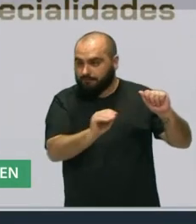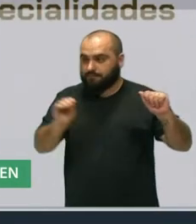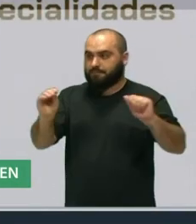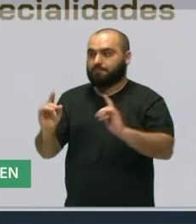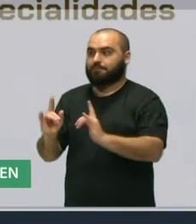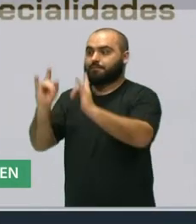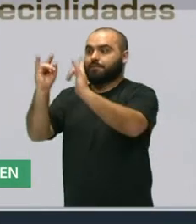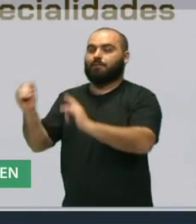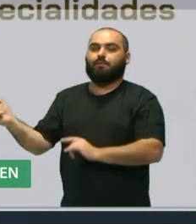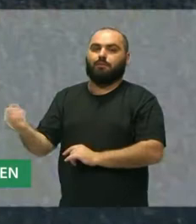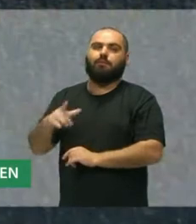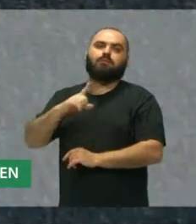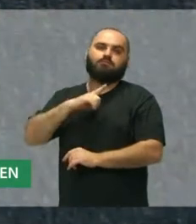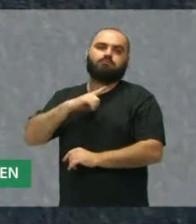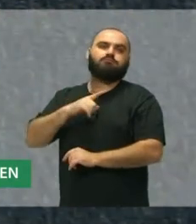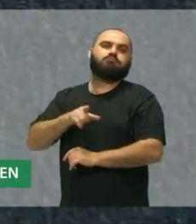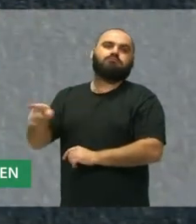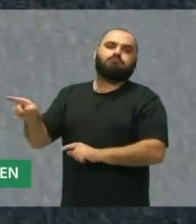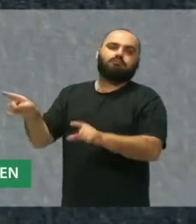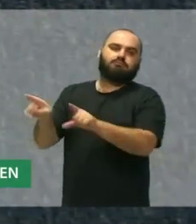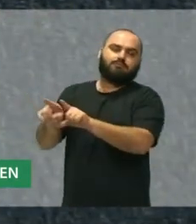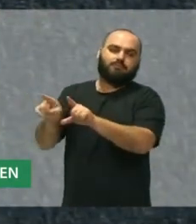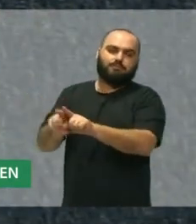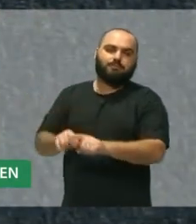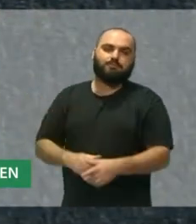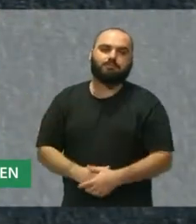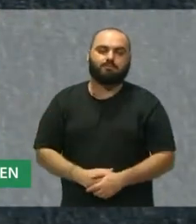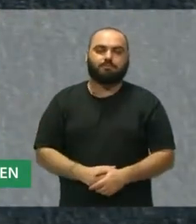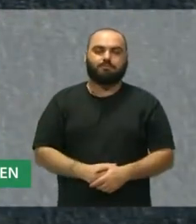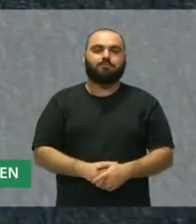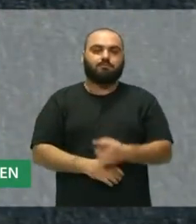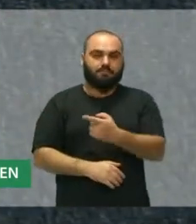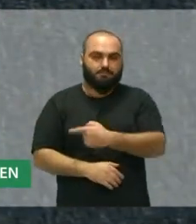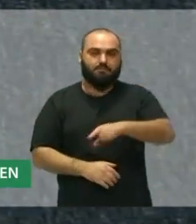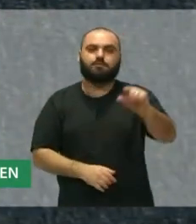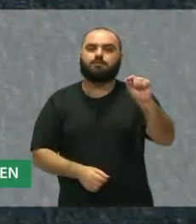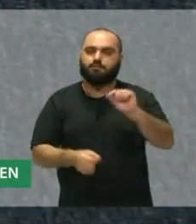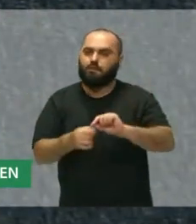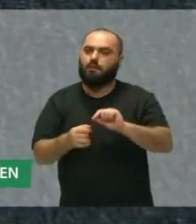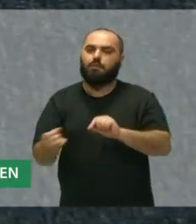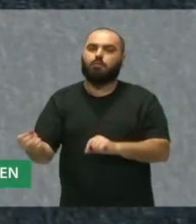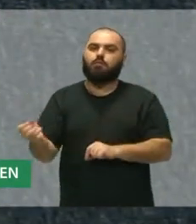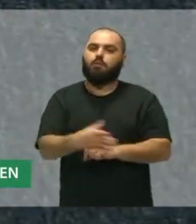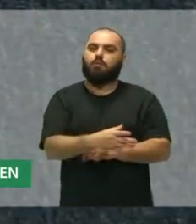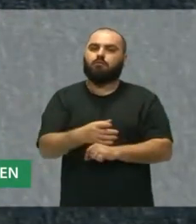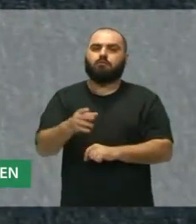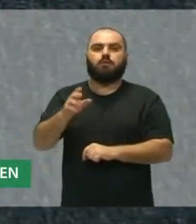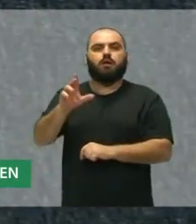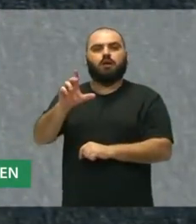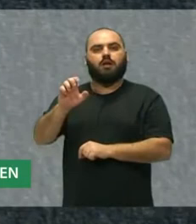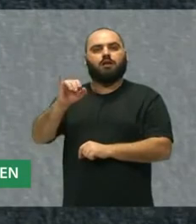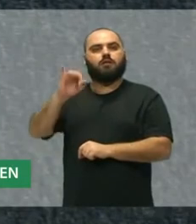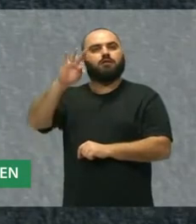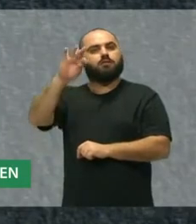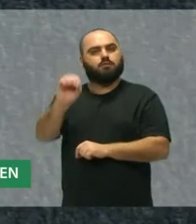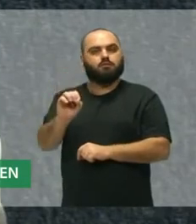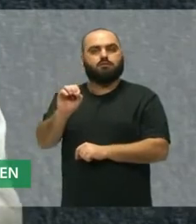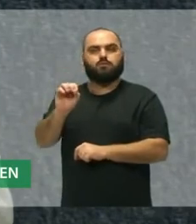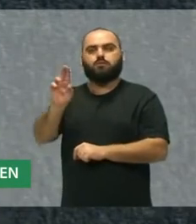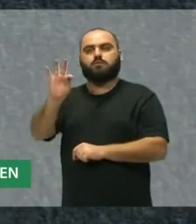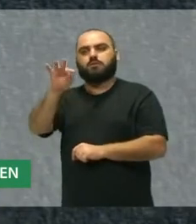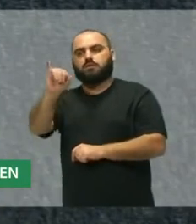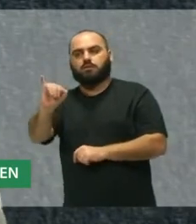esse ambiente. E nós inauguraremos novos leitos de internação, de